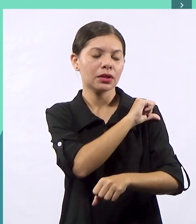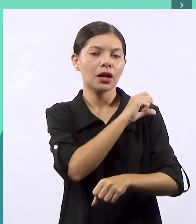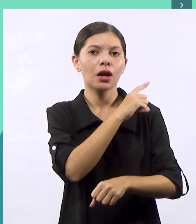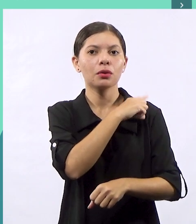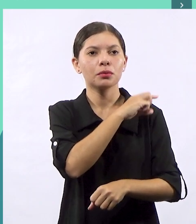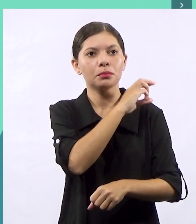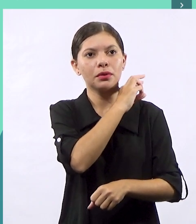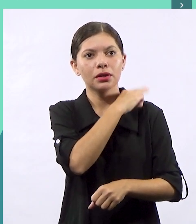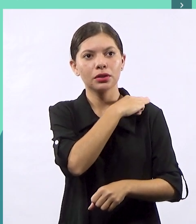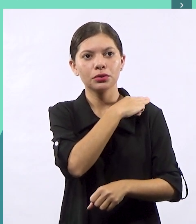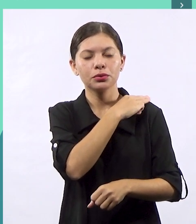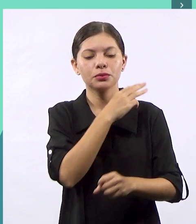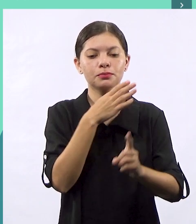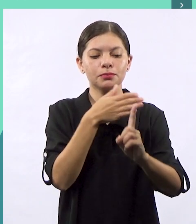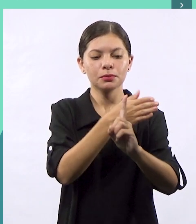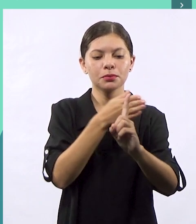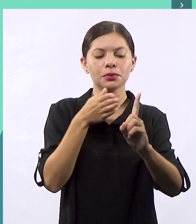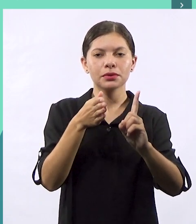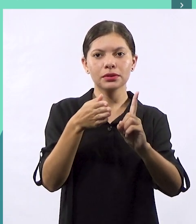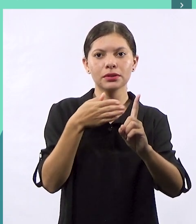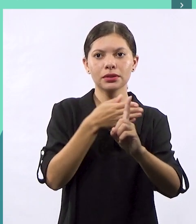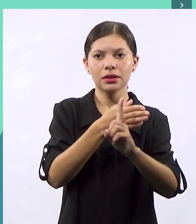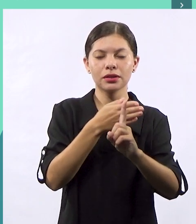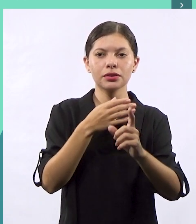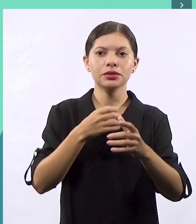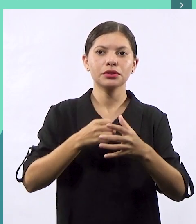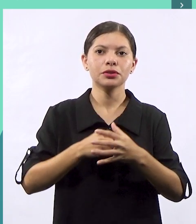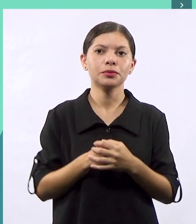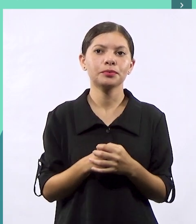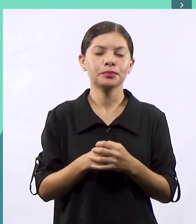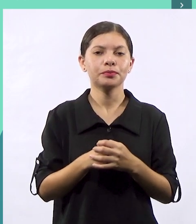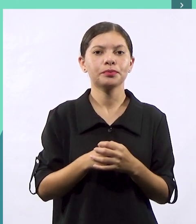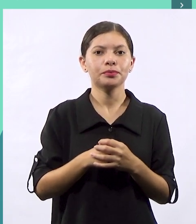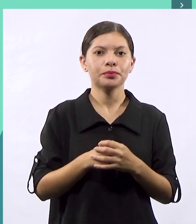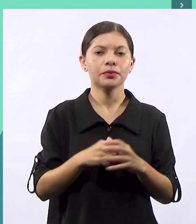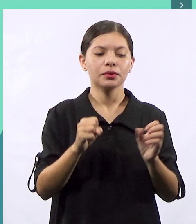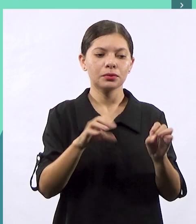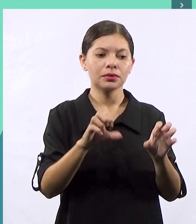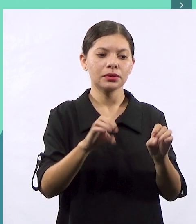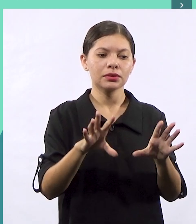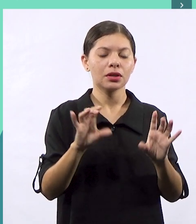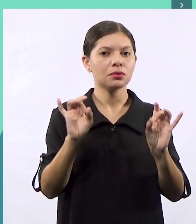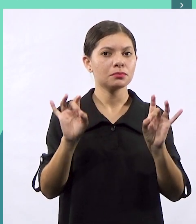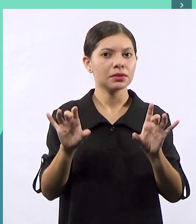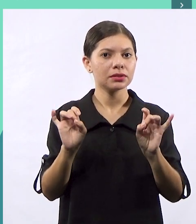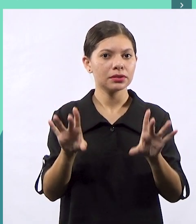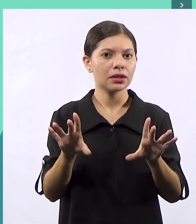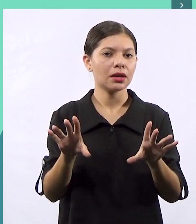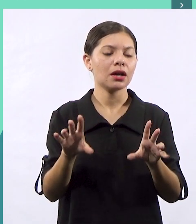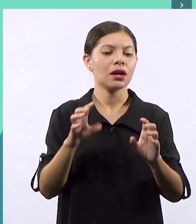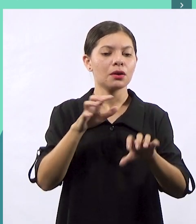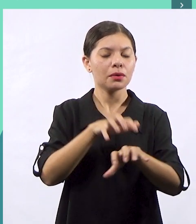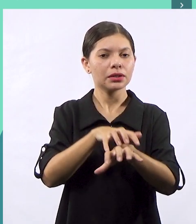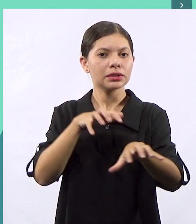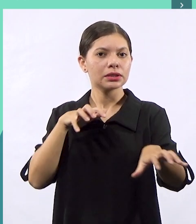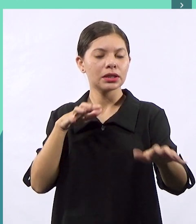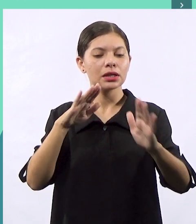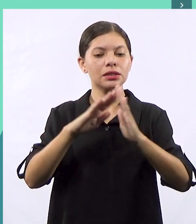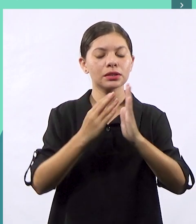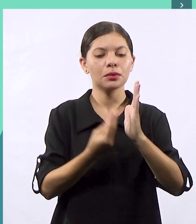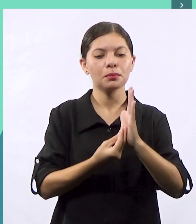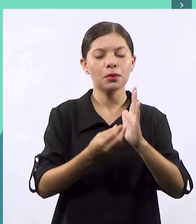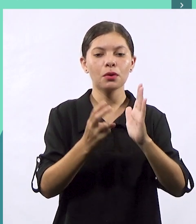médio. Tenho as modalidades, educação especial, educação à distância, educação de jovens e adultos, educação do